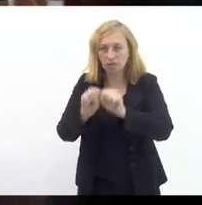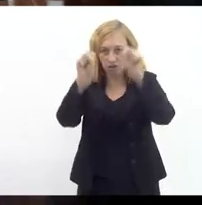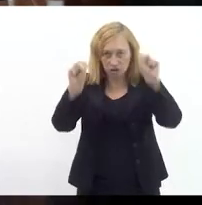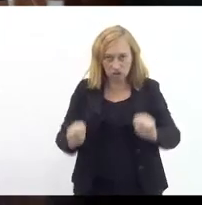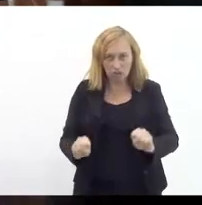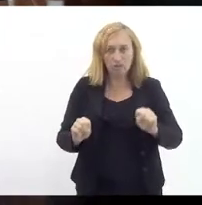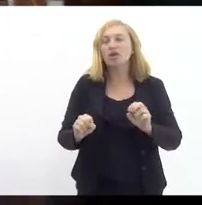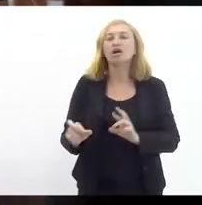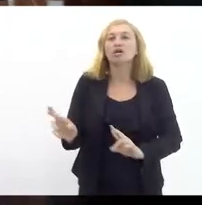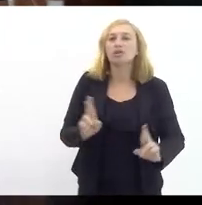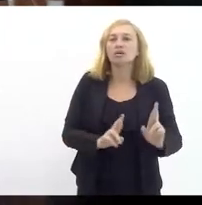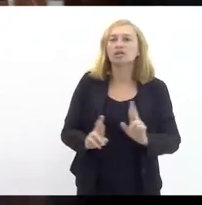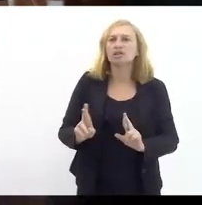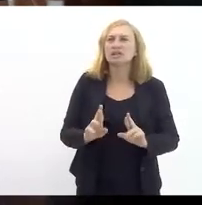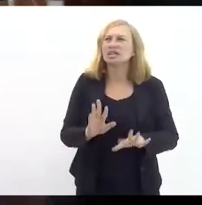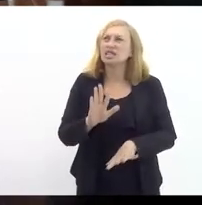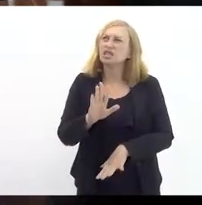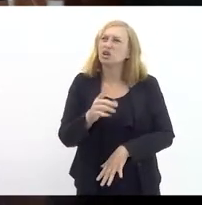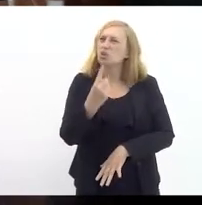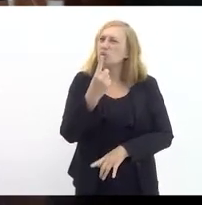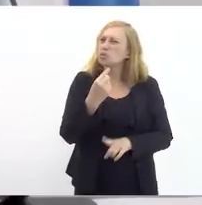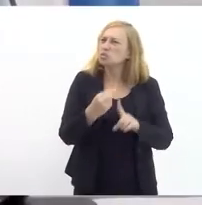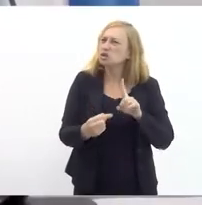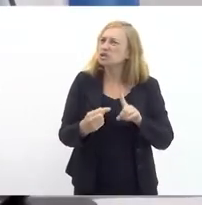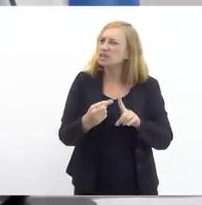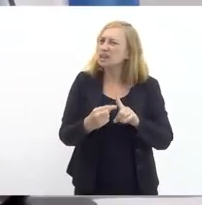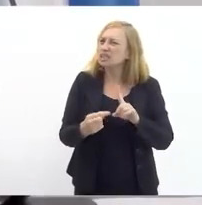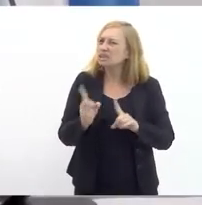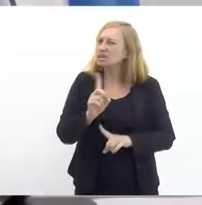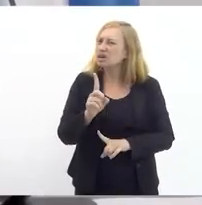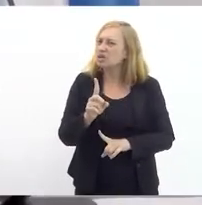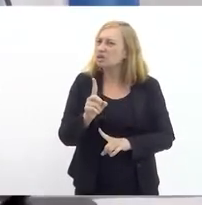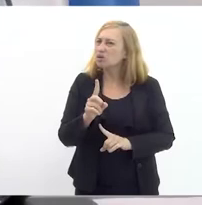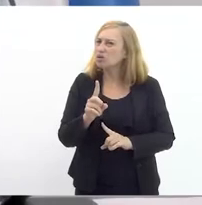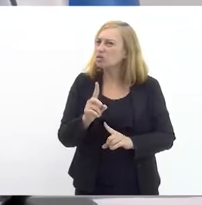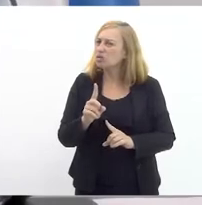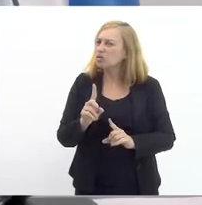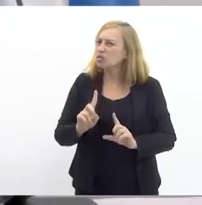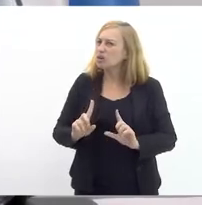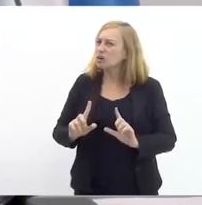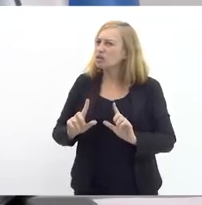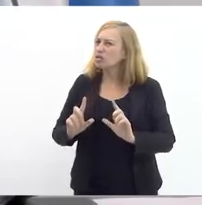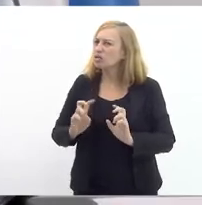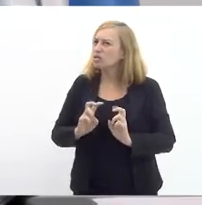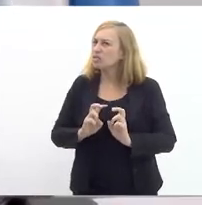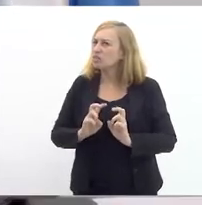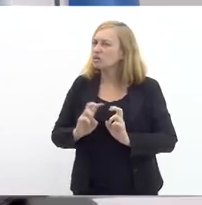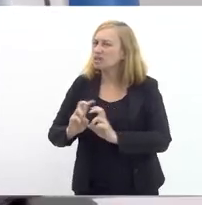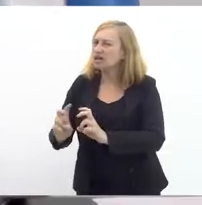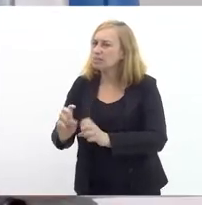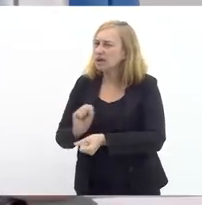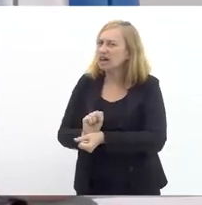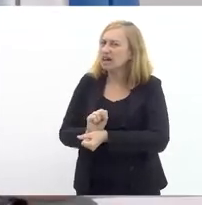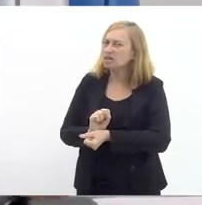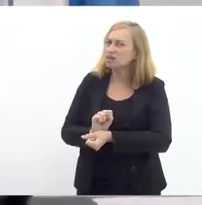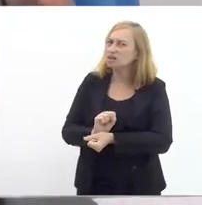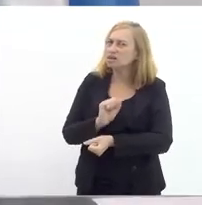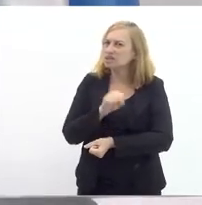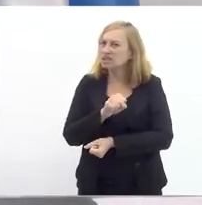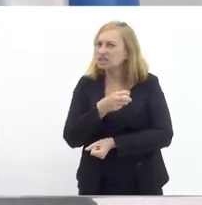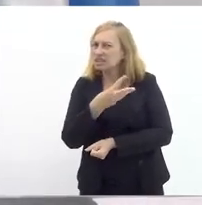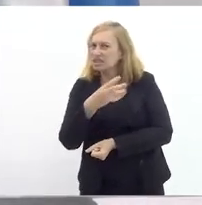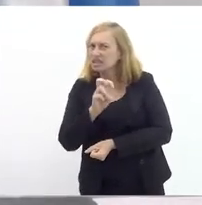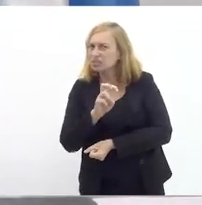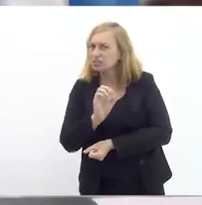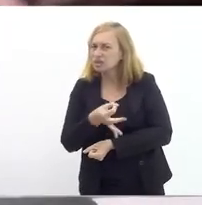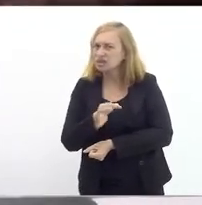Com relação a... Ou seja, mais ou menos um terço não está disponível. Correto. Mais ou menos um terço da frota. Correto. Não é isso? 35%?